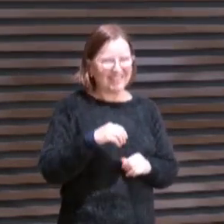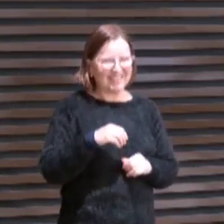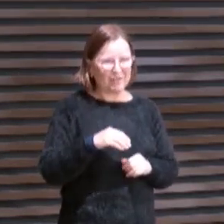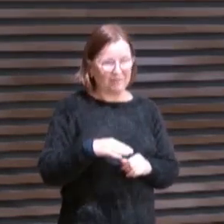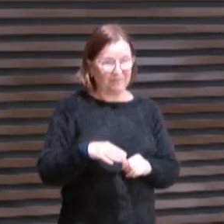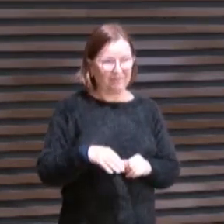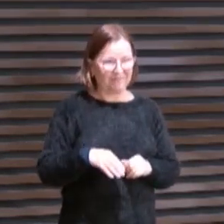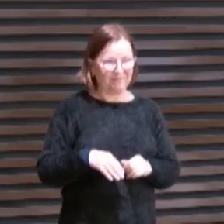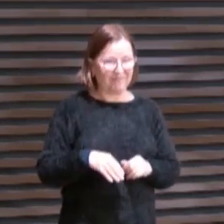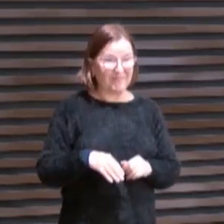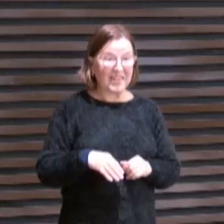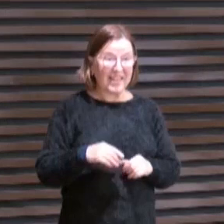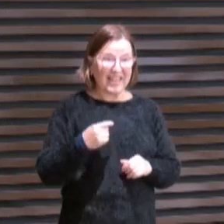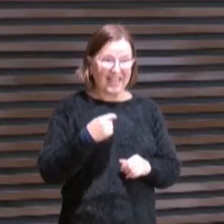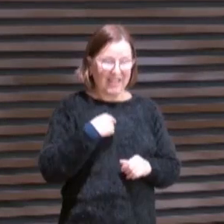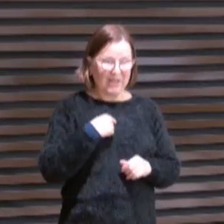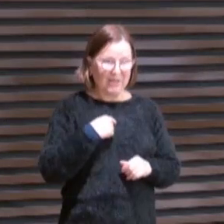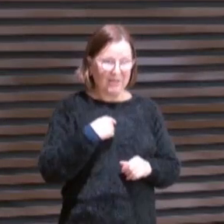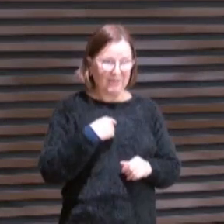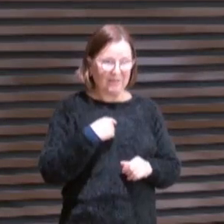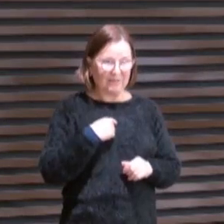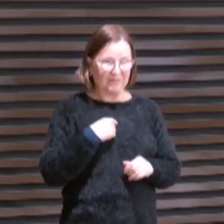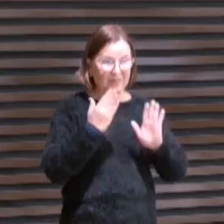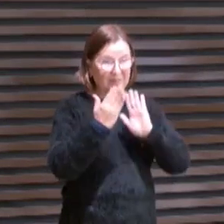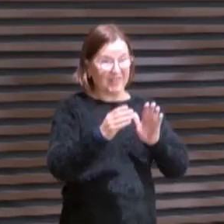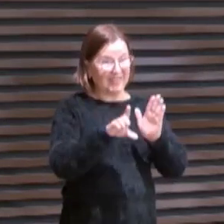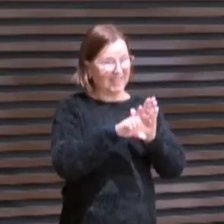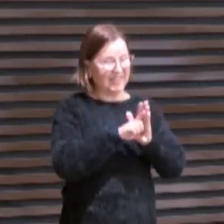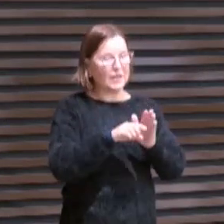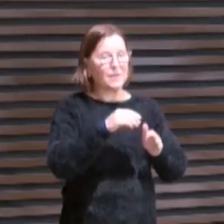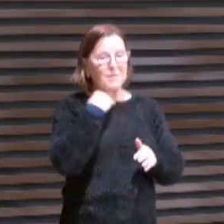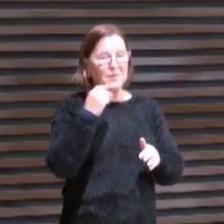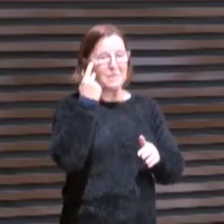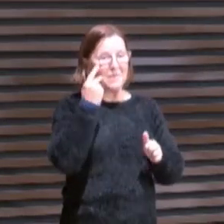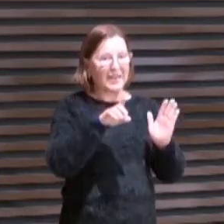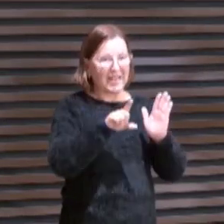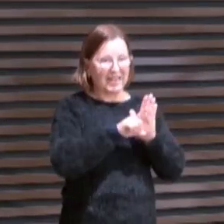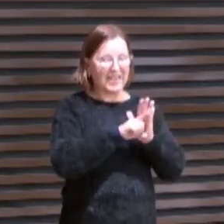Porque eu, mediante a própria lei, morri para a lei, a fim de viver